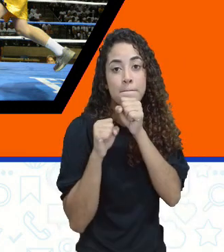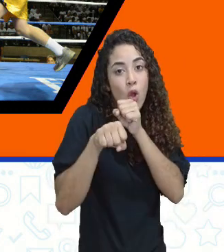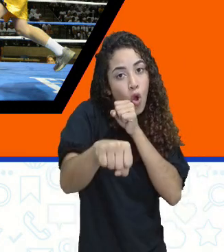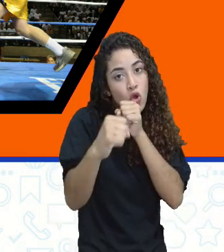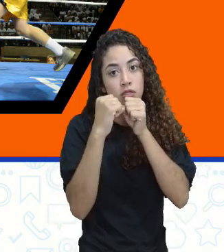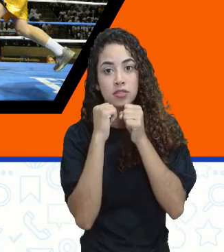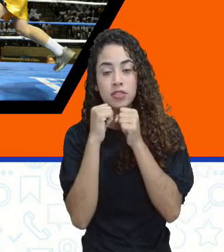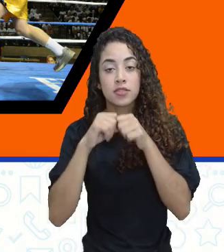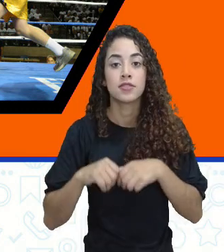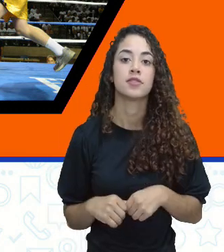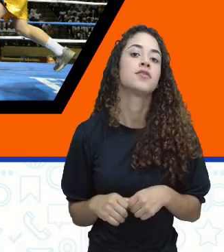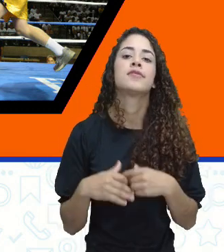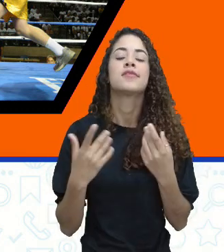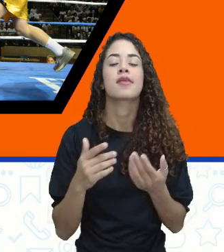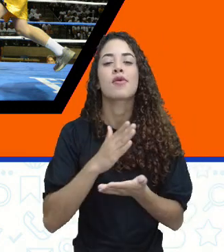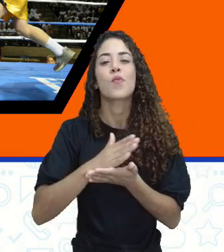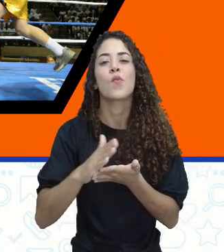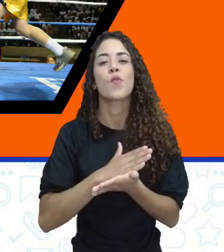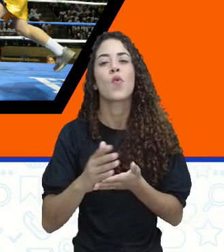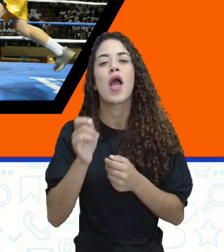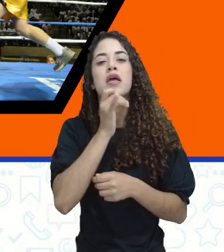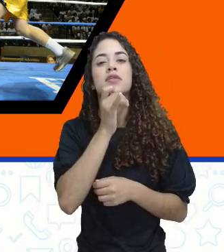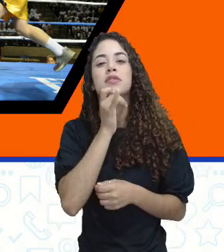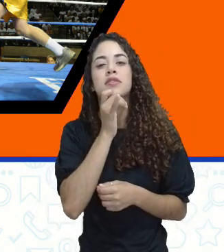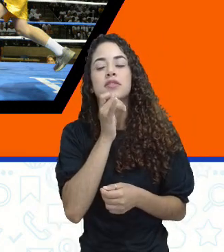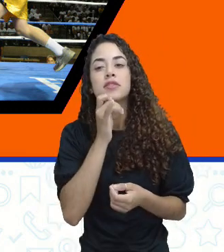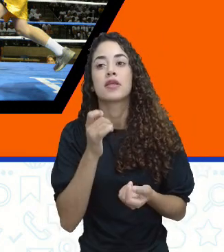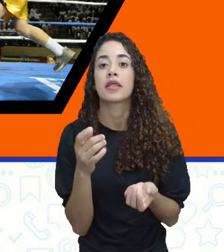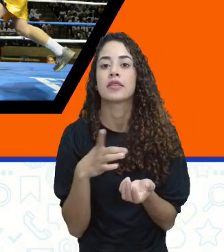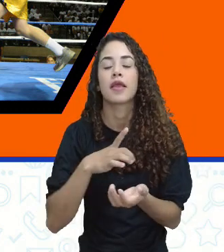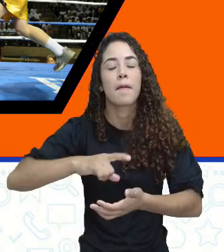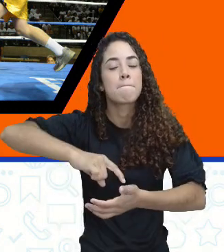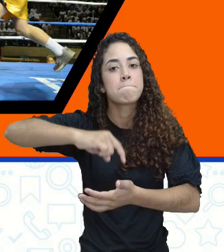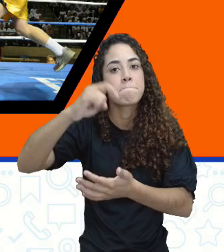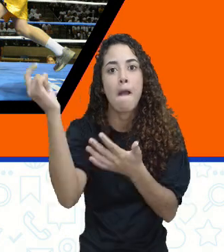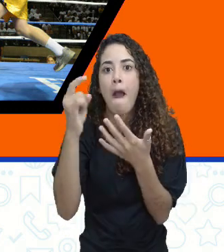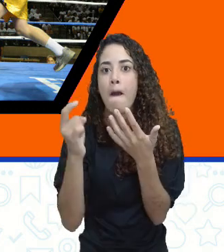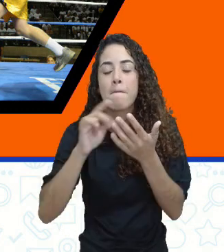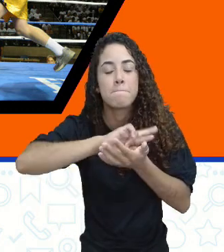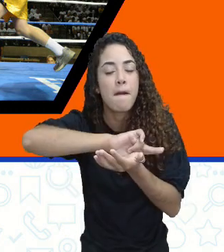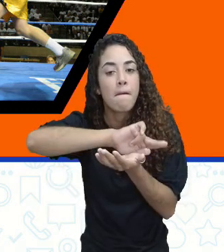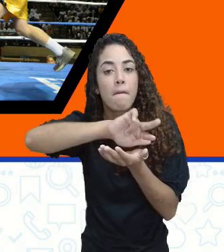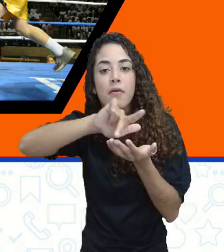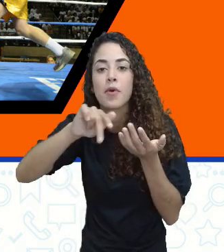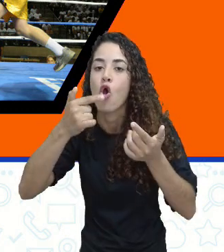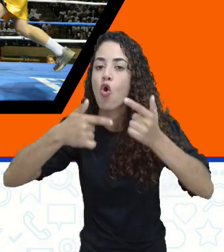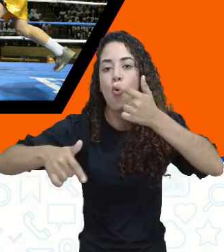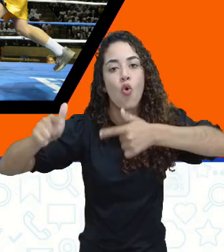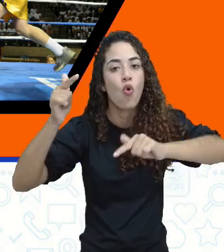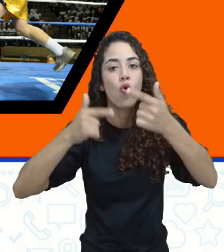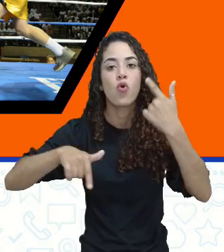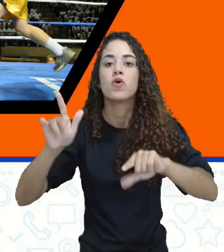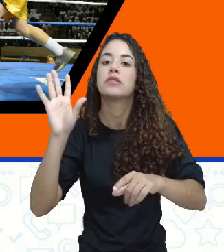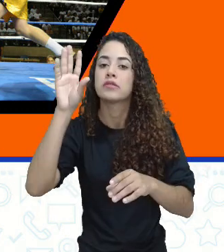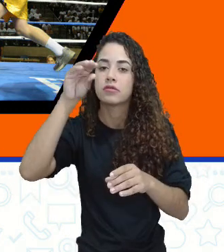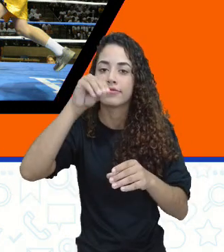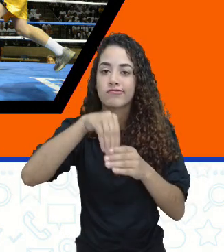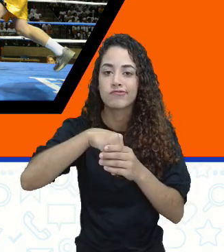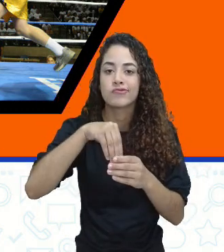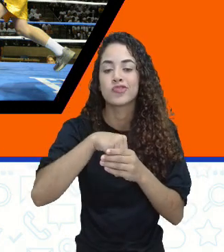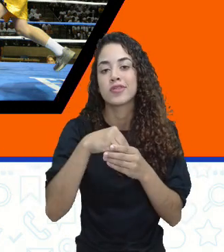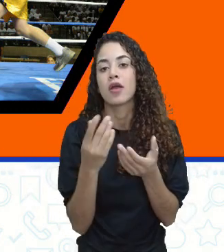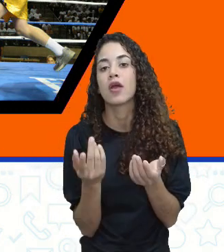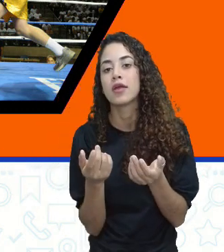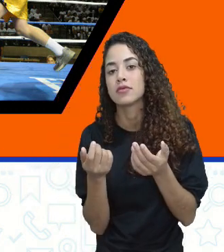né? Que são alguns exemplos, tá, gente? Existem diversos outros esportes aí que fazem parte de